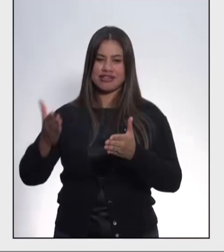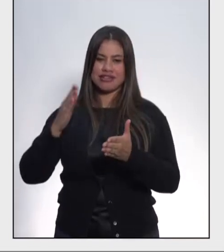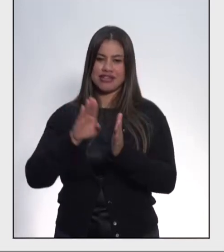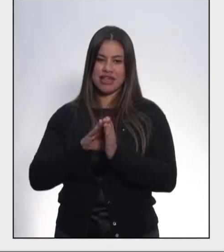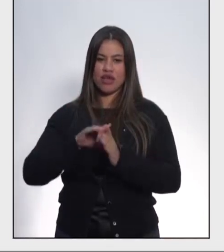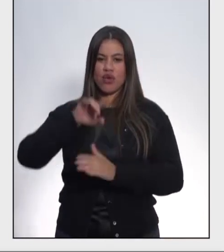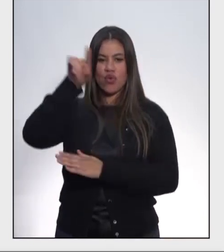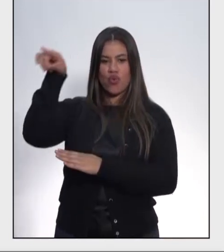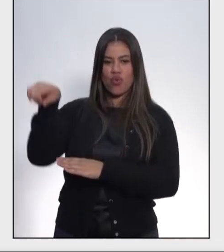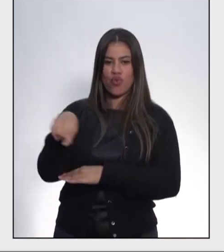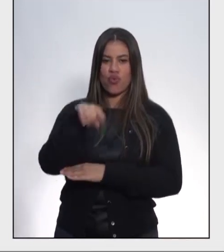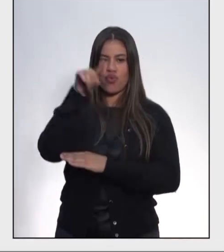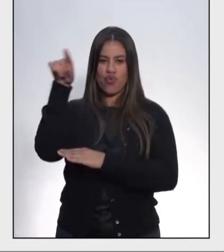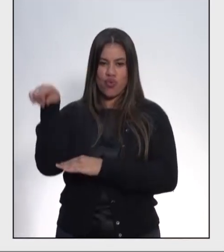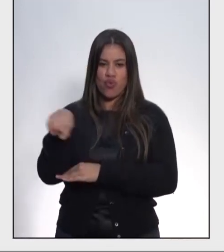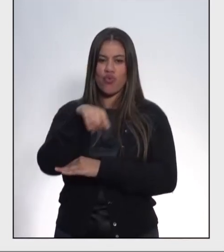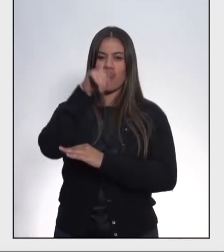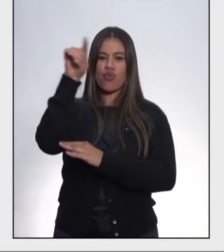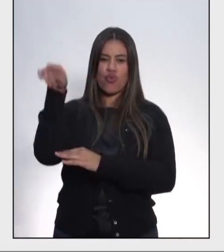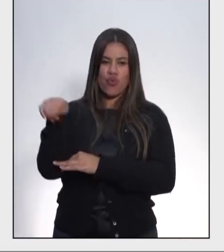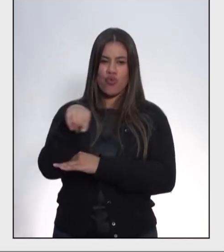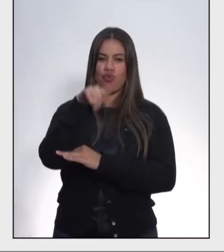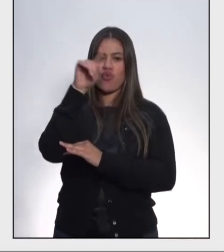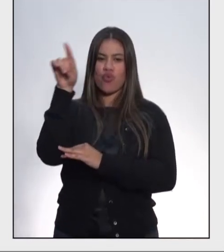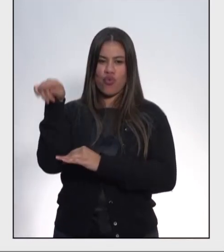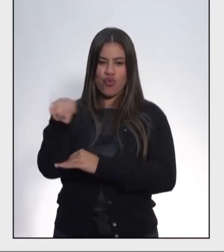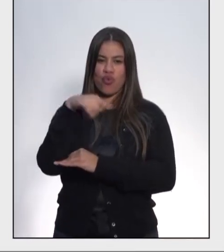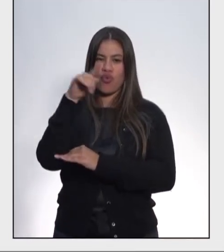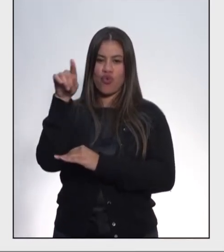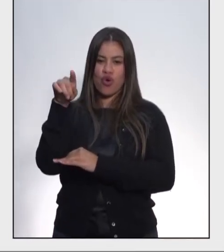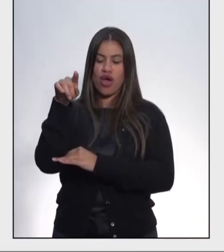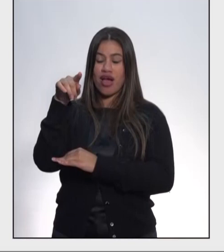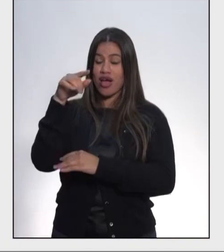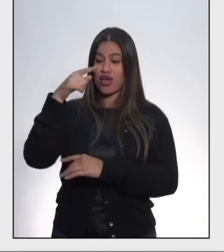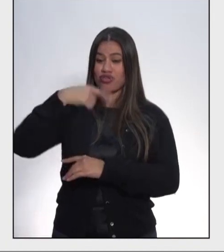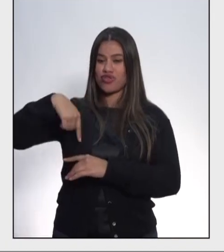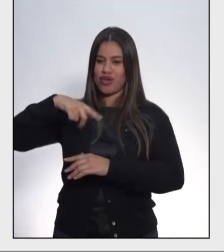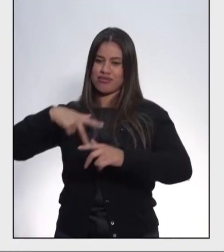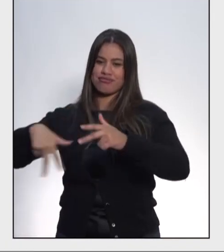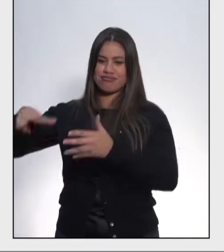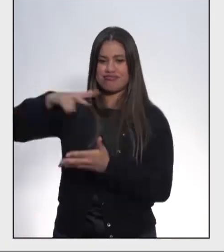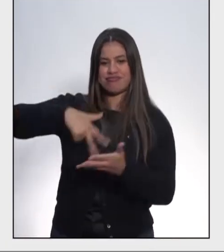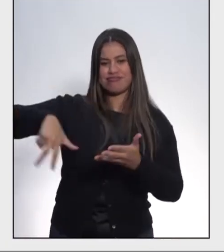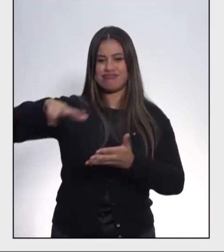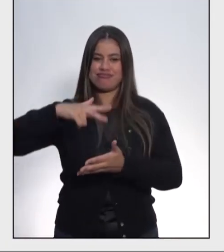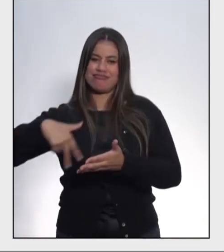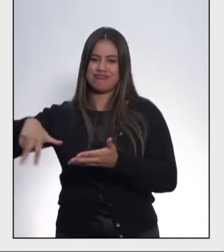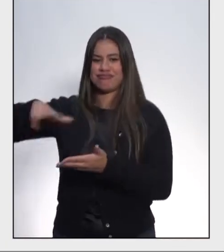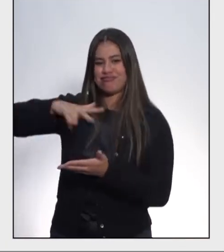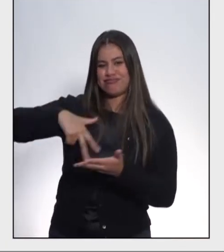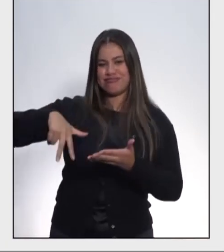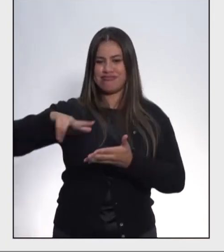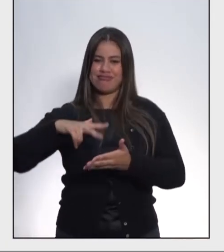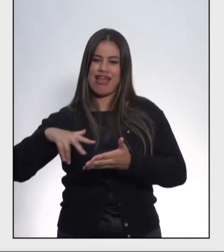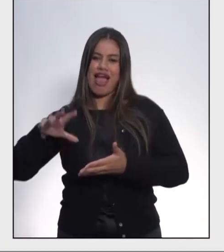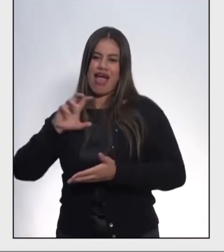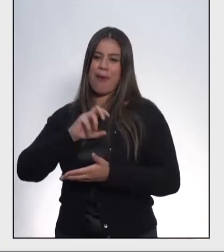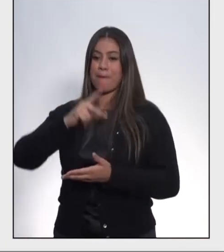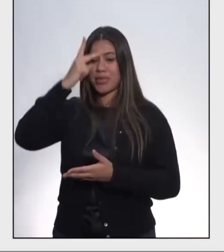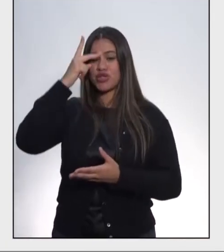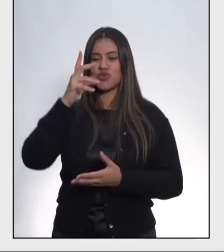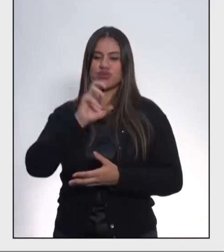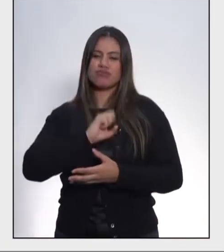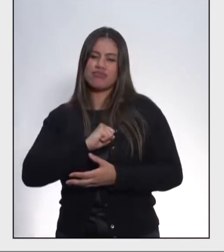Tá vendo o vento, né? Ficou girando, girando. Em torno do catavento, dancemos todos em bandos. Dancemos todos. Dancemos amadas, mortos,